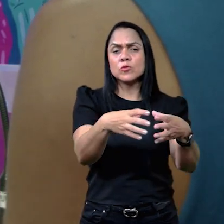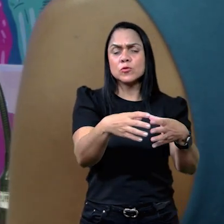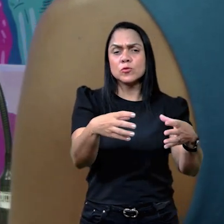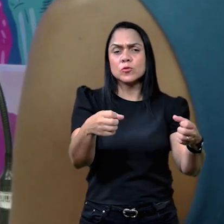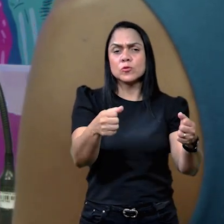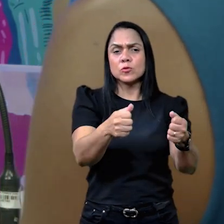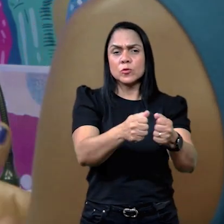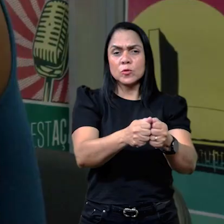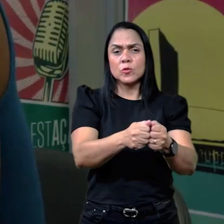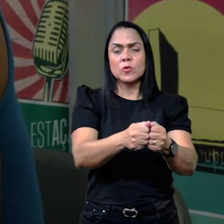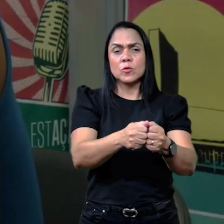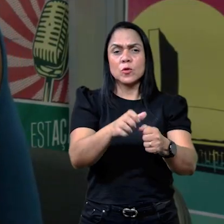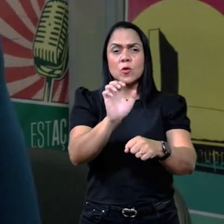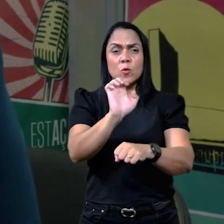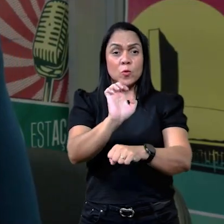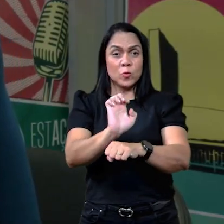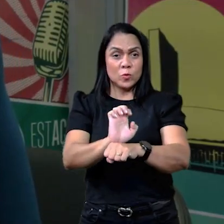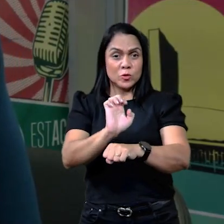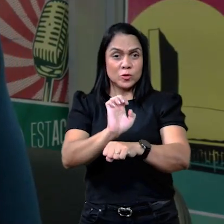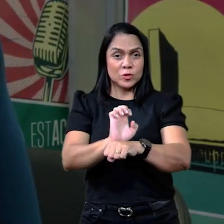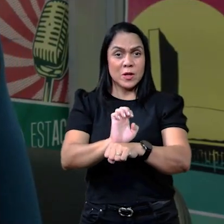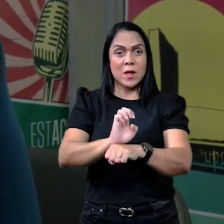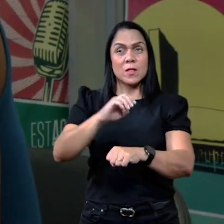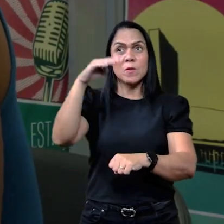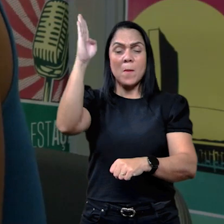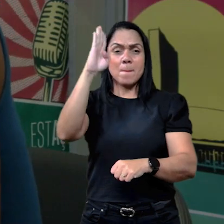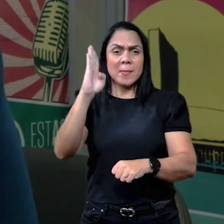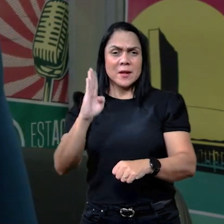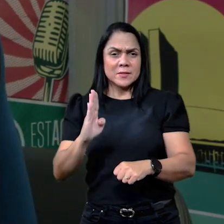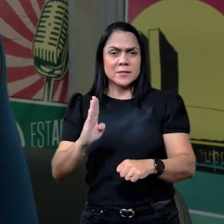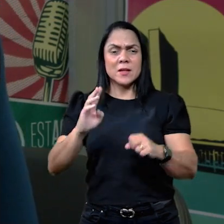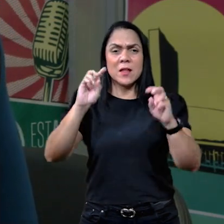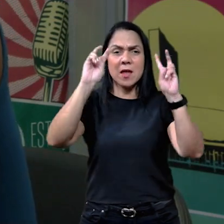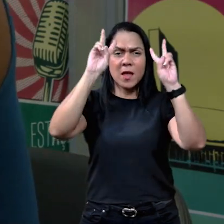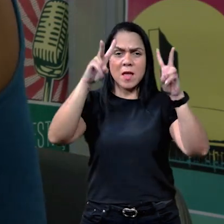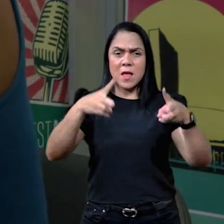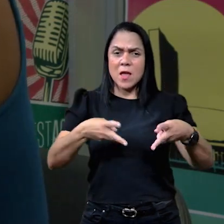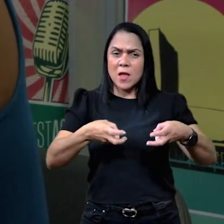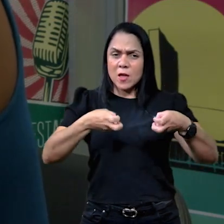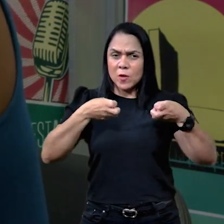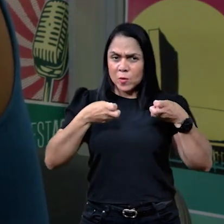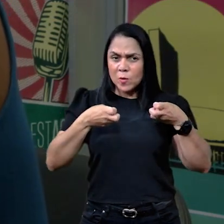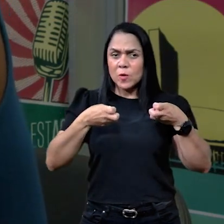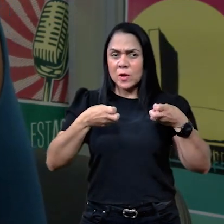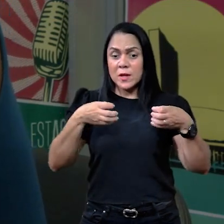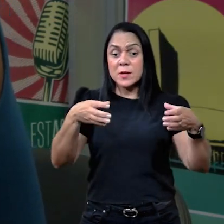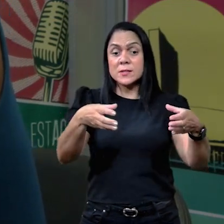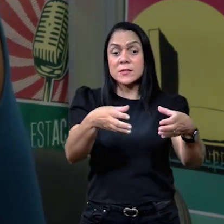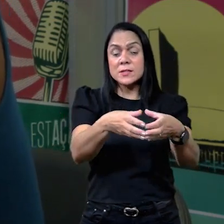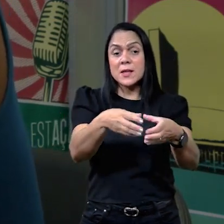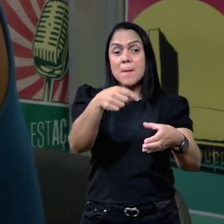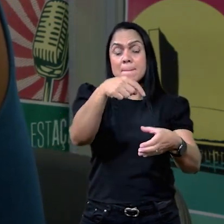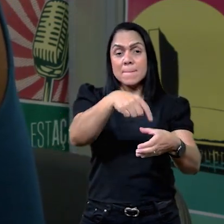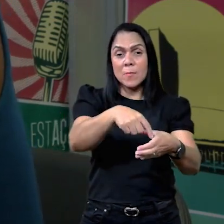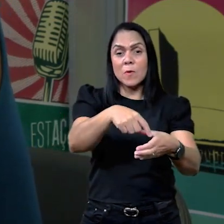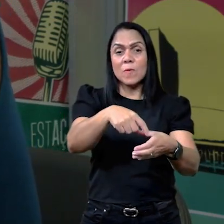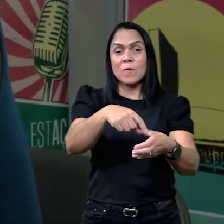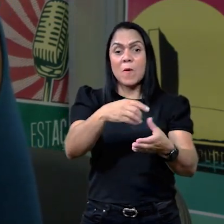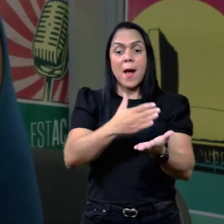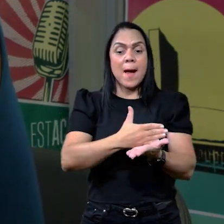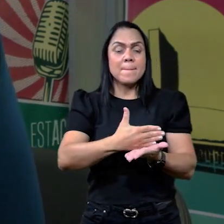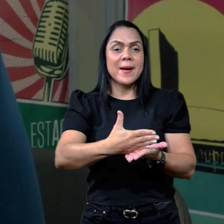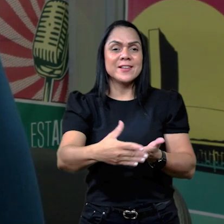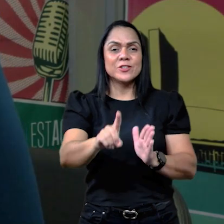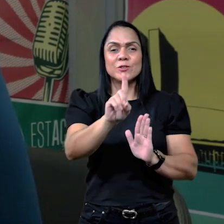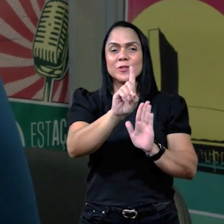terreiro, por o Estado brasileiro, começa a ser reconhecido, né, como um povo e comunidade tradicional a partir do Decreto